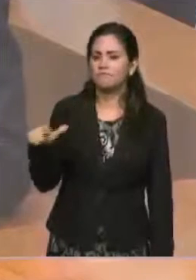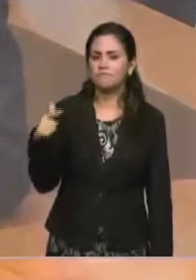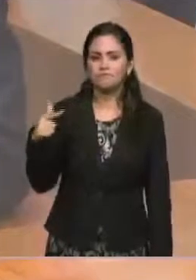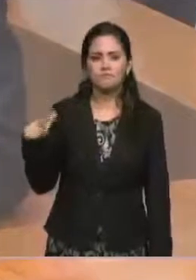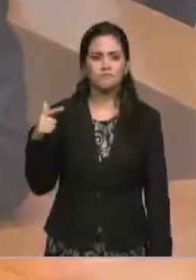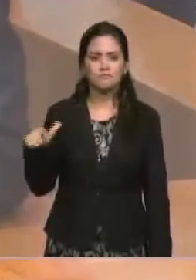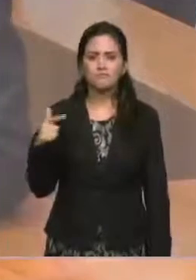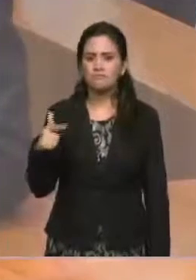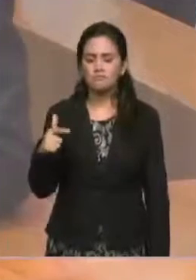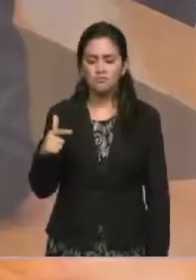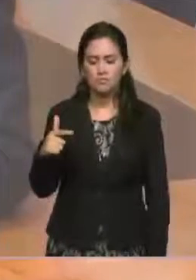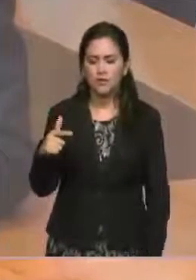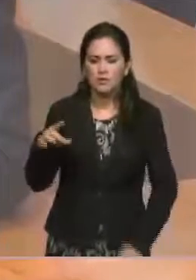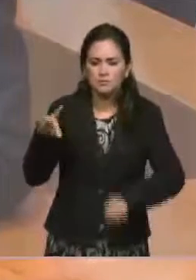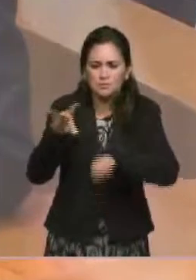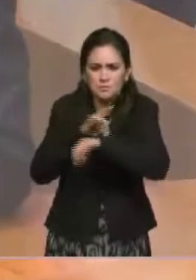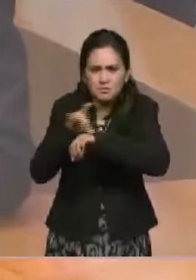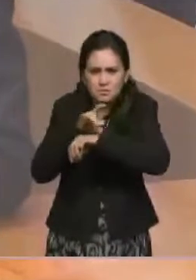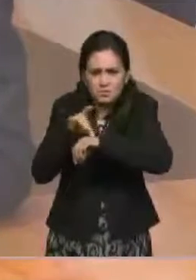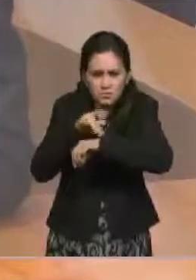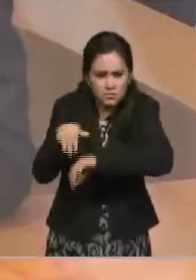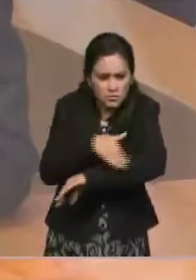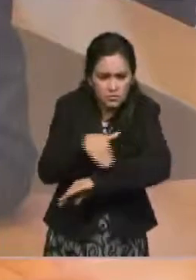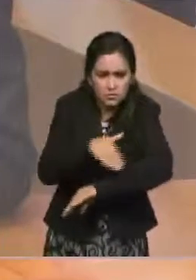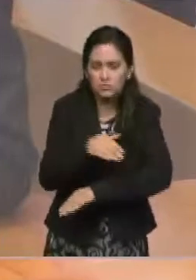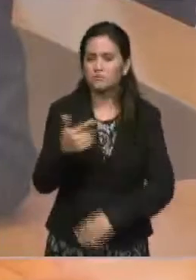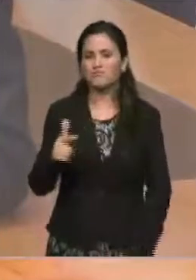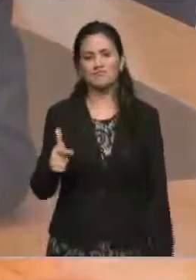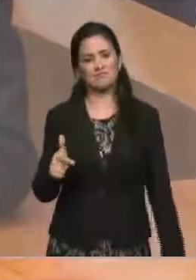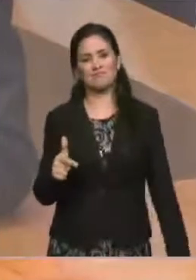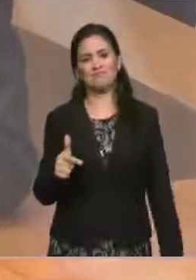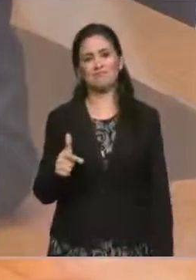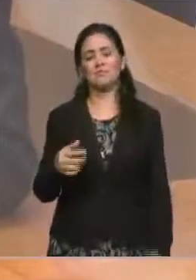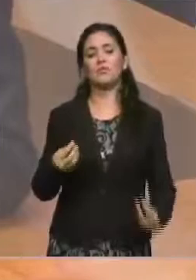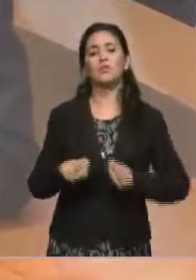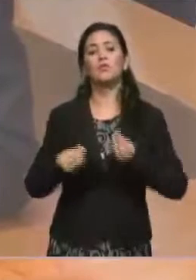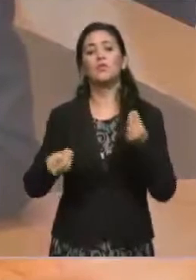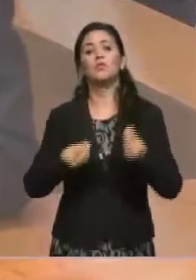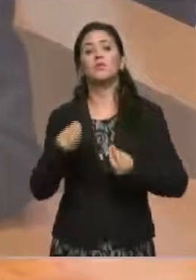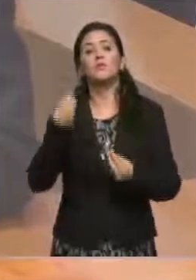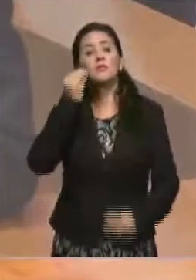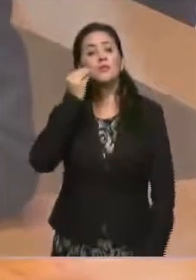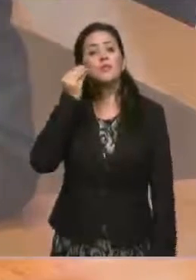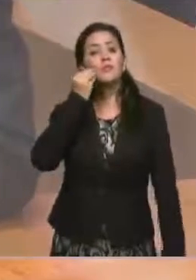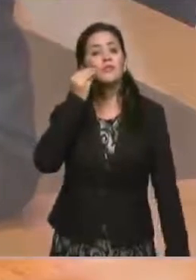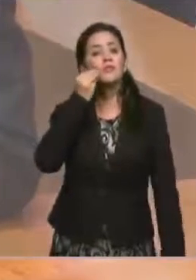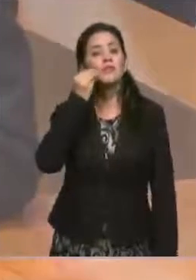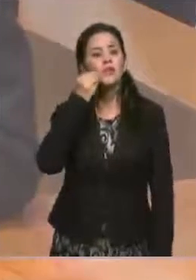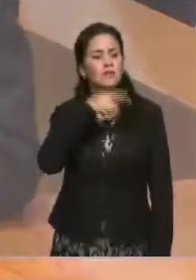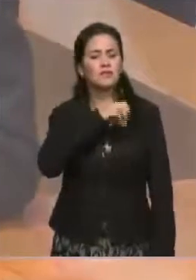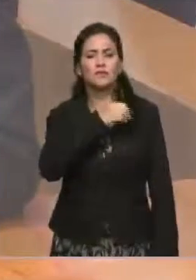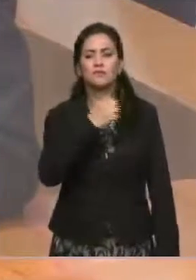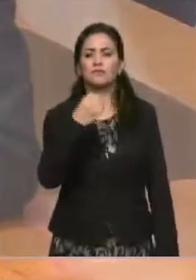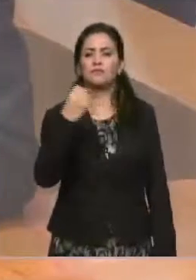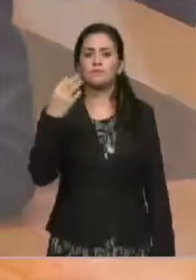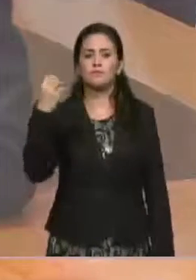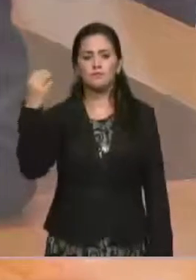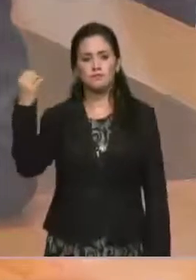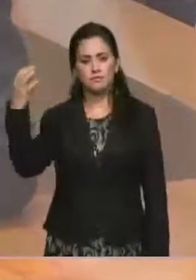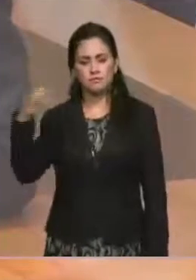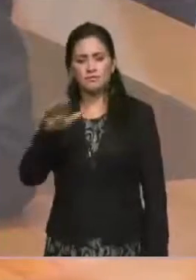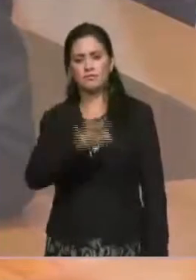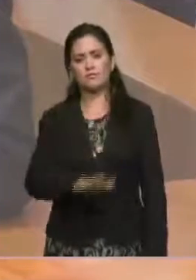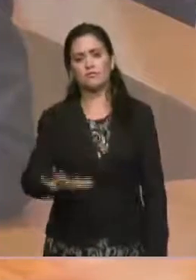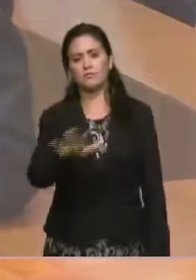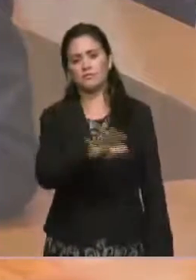o asfalto. Como posso constatar pessoalmente durante várias viagens que faz naquela